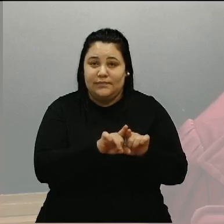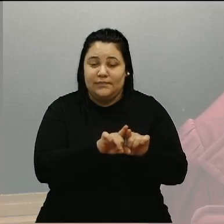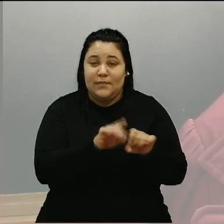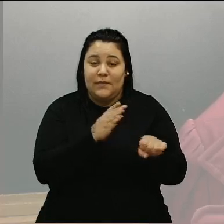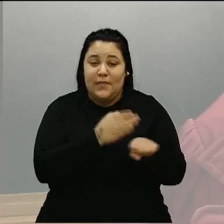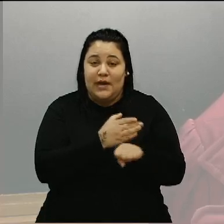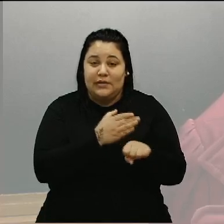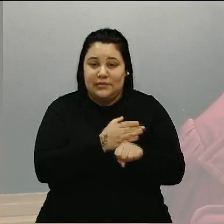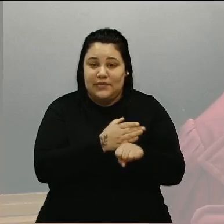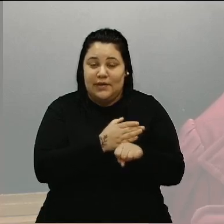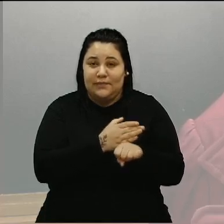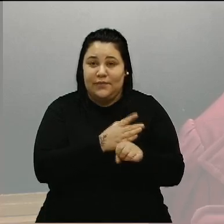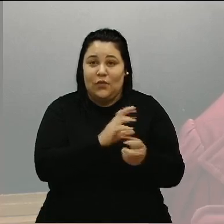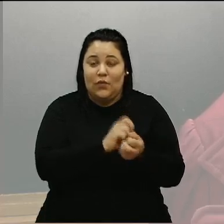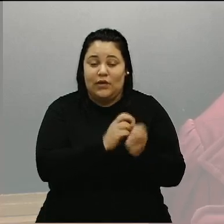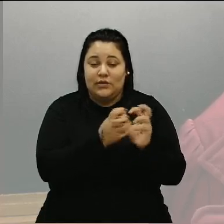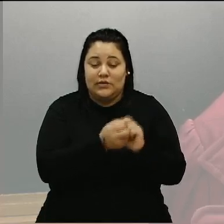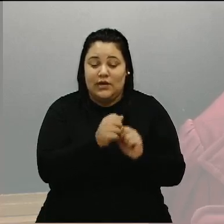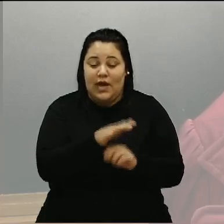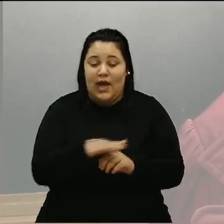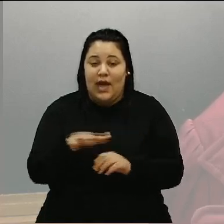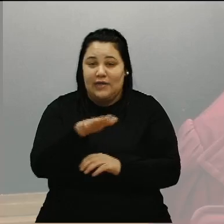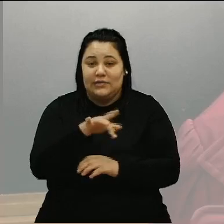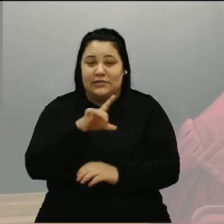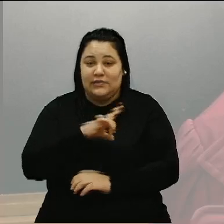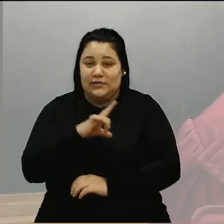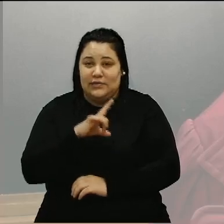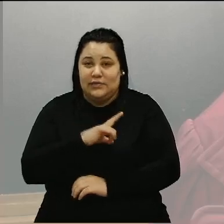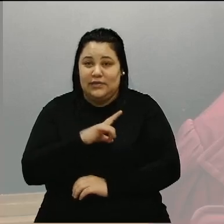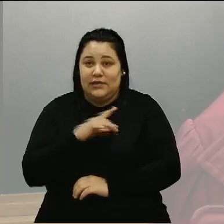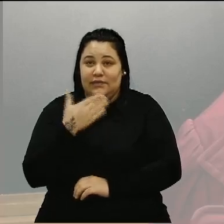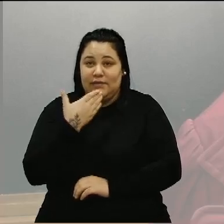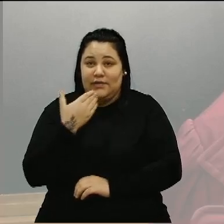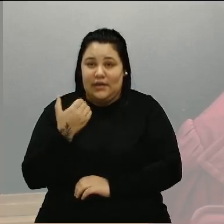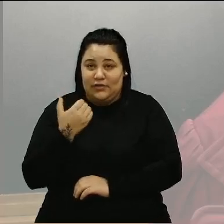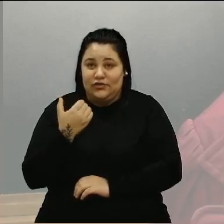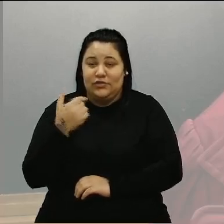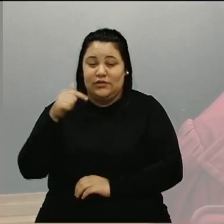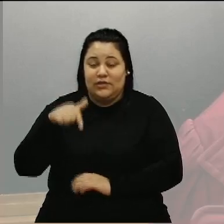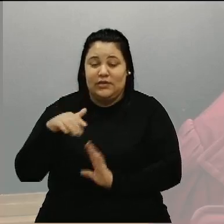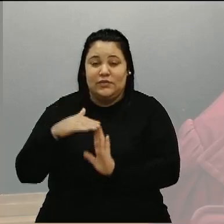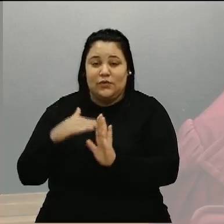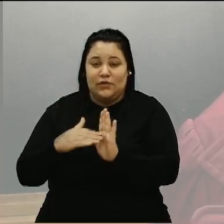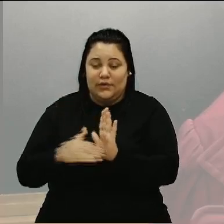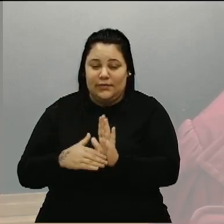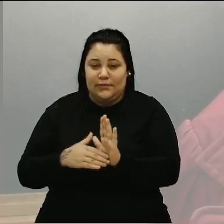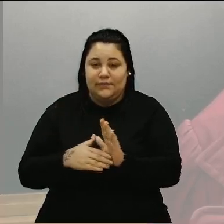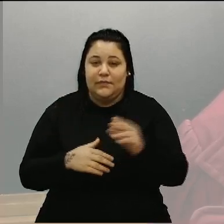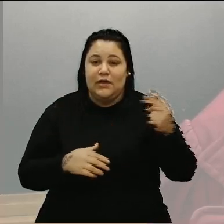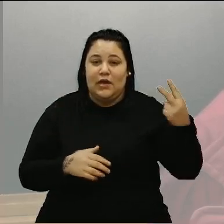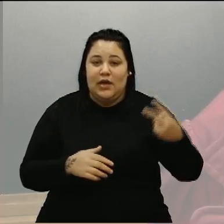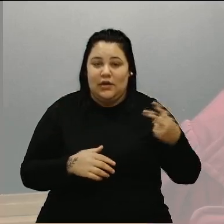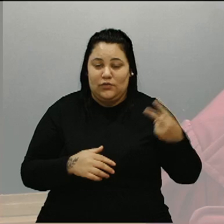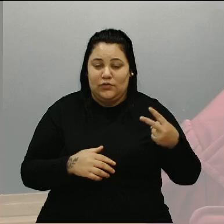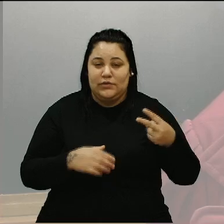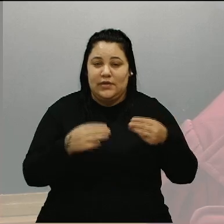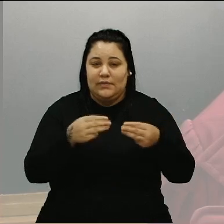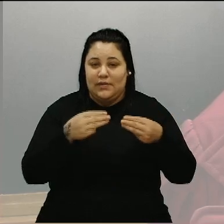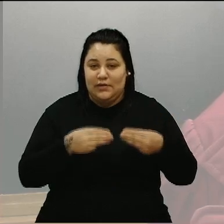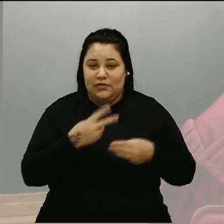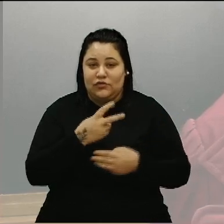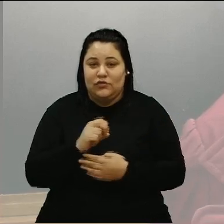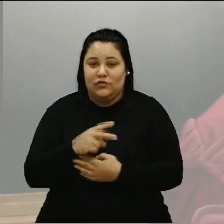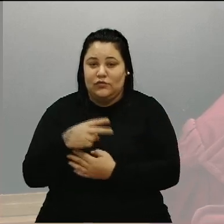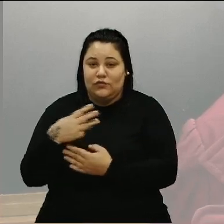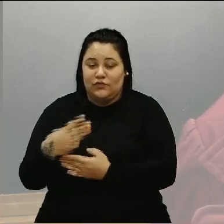às áreas beneficiadas pelo Financiarte. Emenda modificativa 2, de 2024, que dá